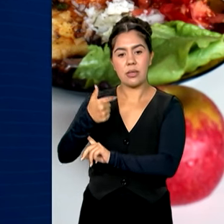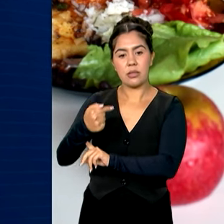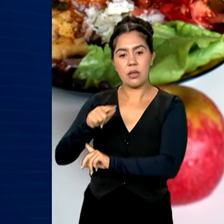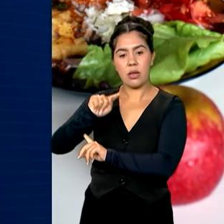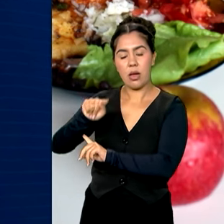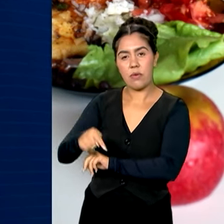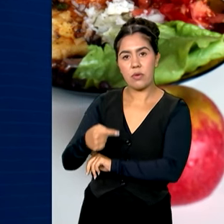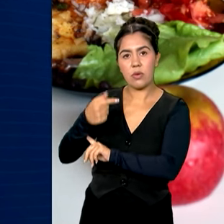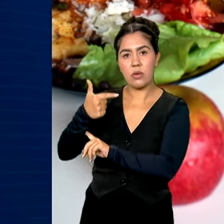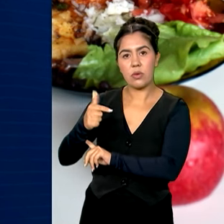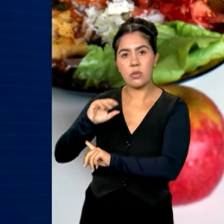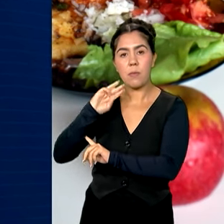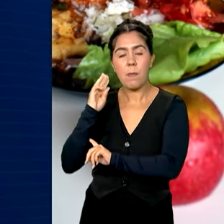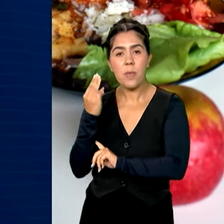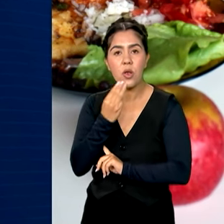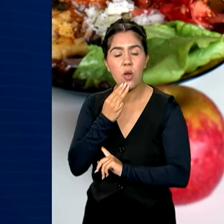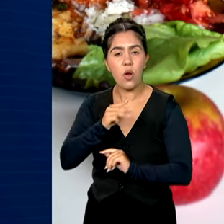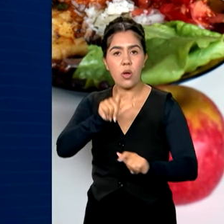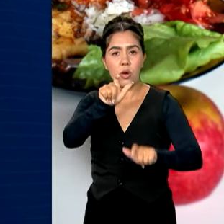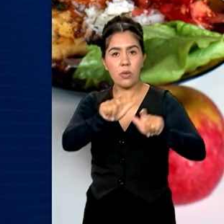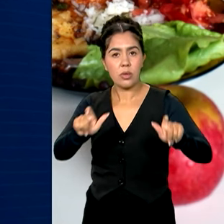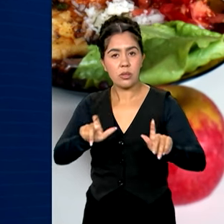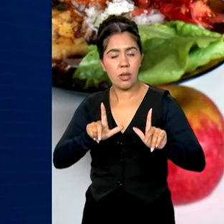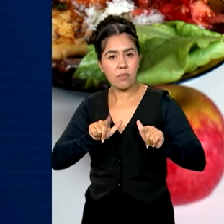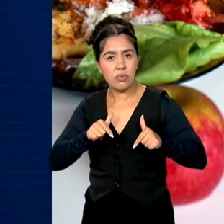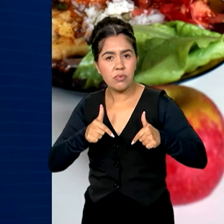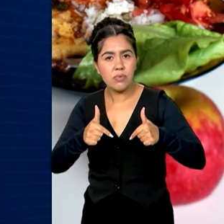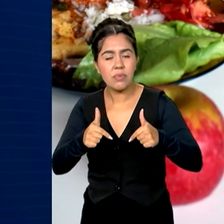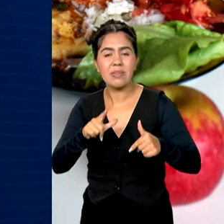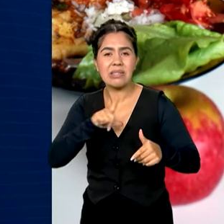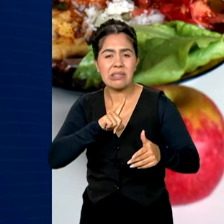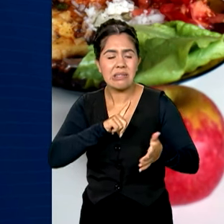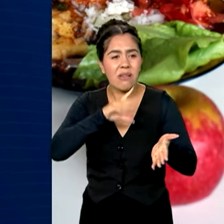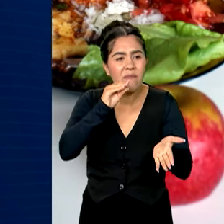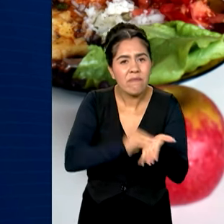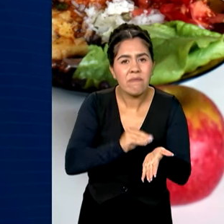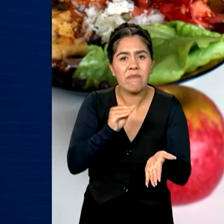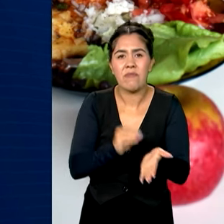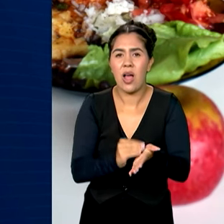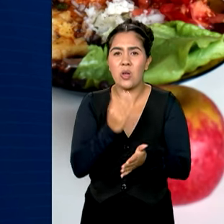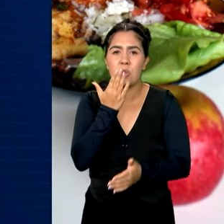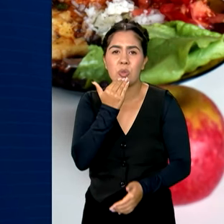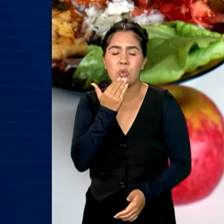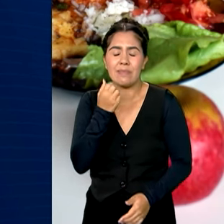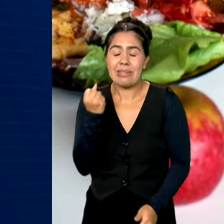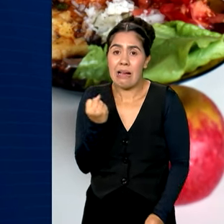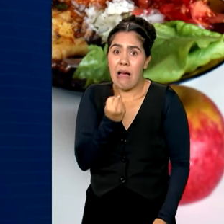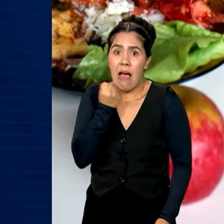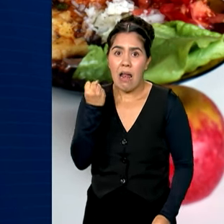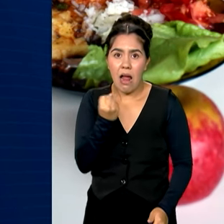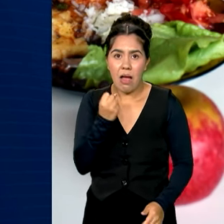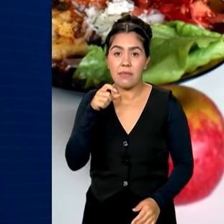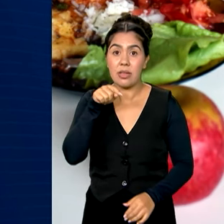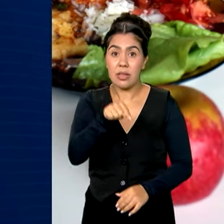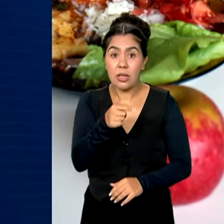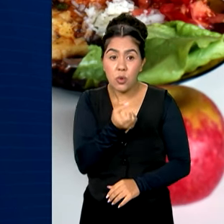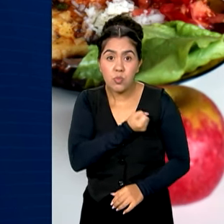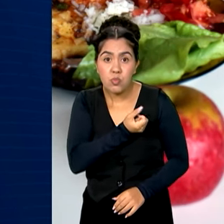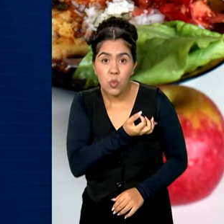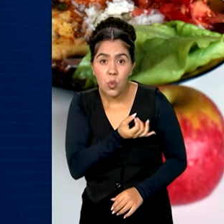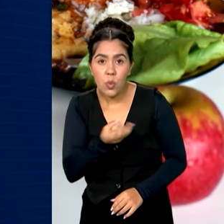de brasileiros enfrentavam insegurança alimentar severa, número que foi reduzido